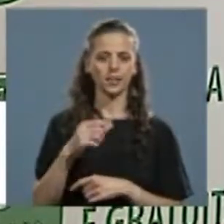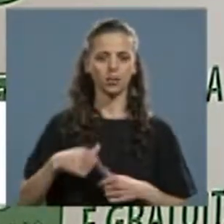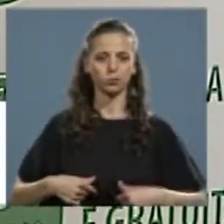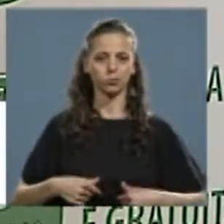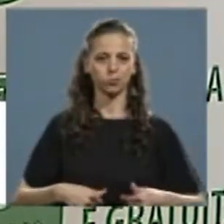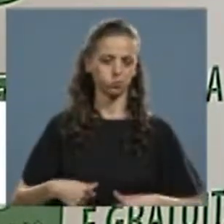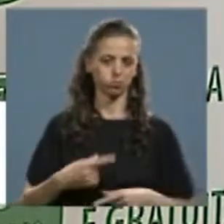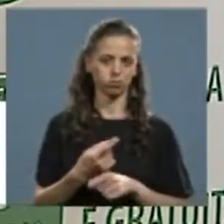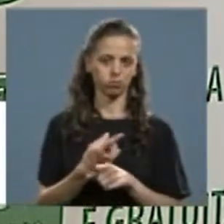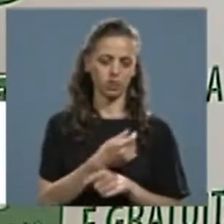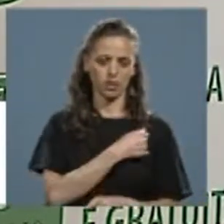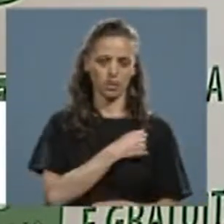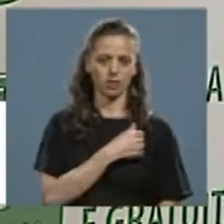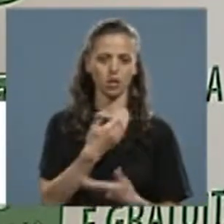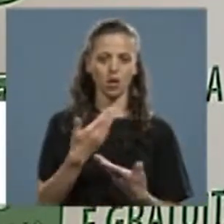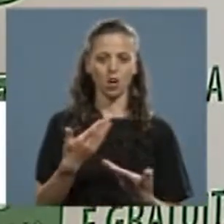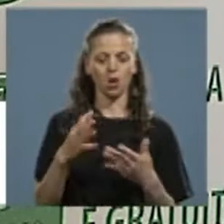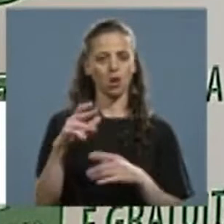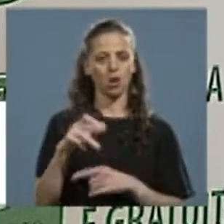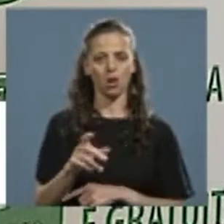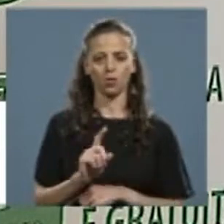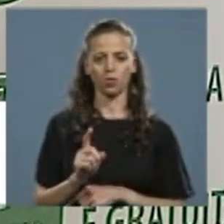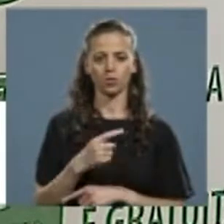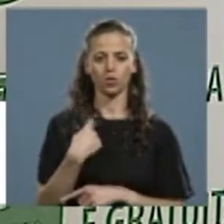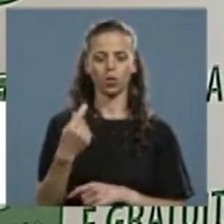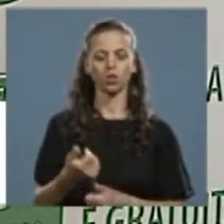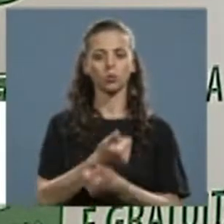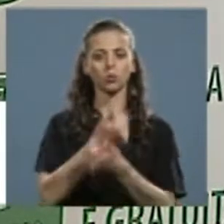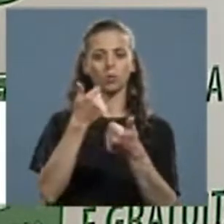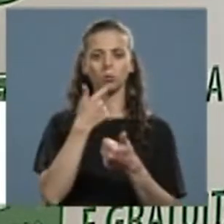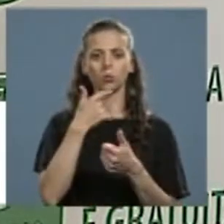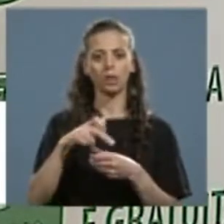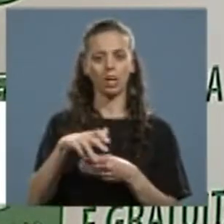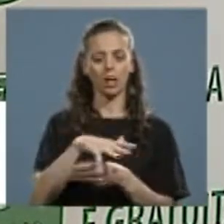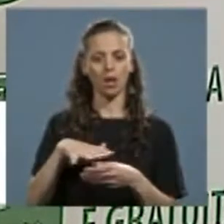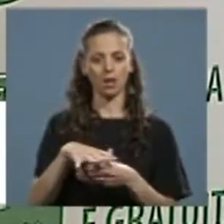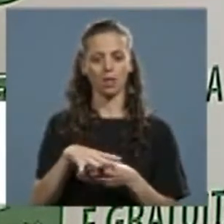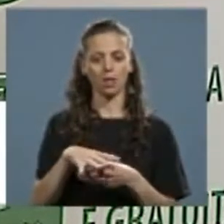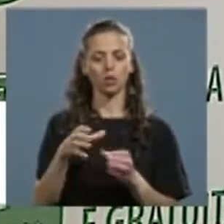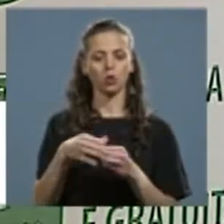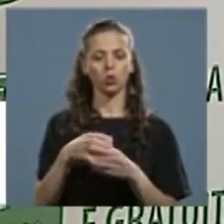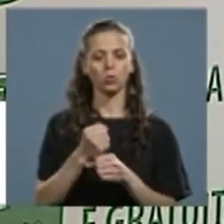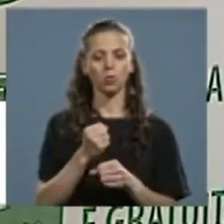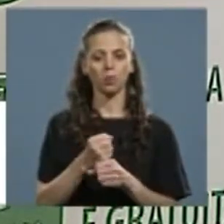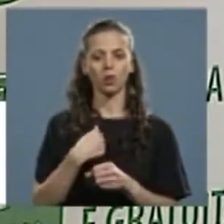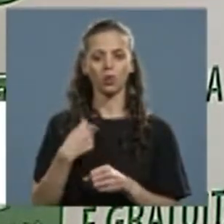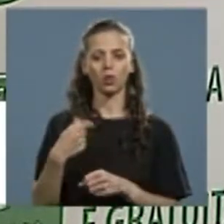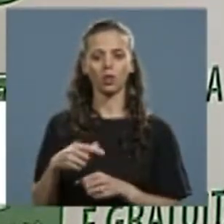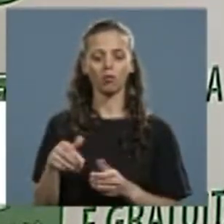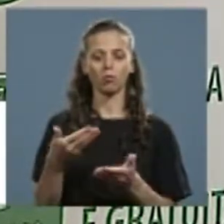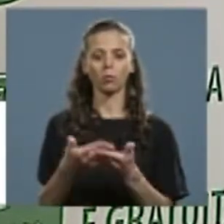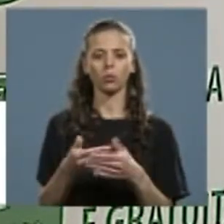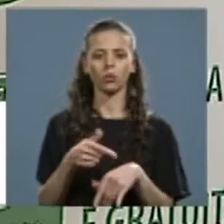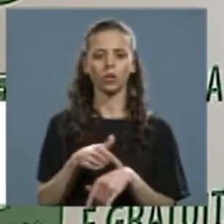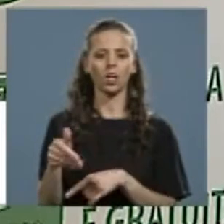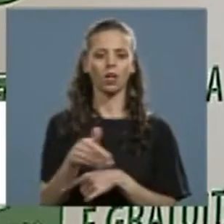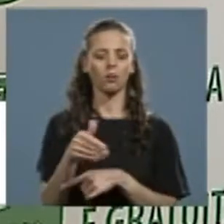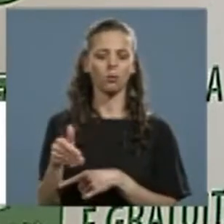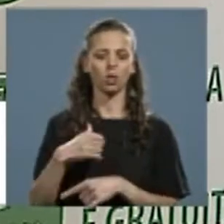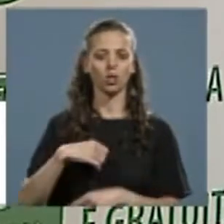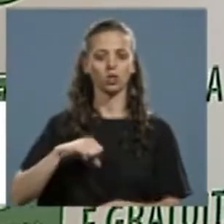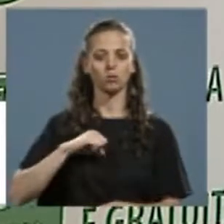casa. Neste momento isto não está a acontecer. Nós melhoramos imenso essas áreas. Foi um grupo de trabalho que eu tive, propus. Na altura fui com